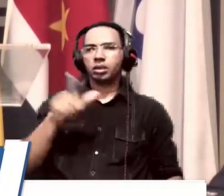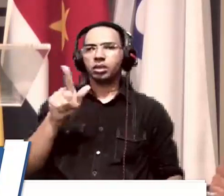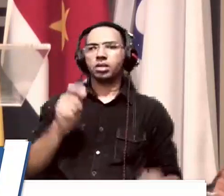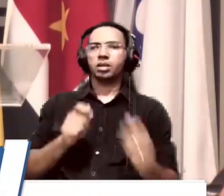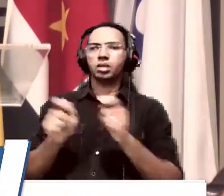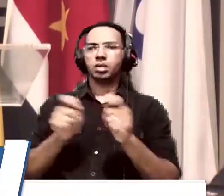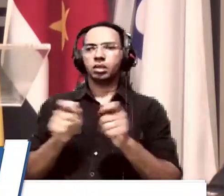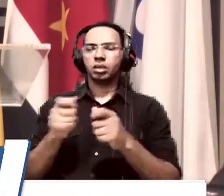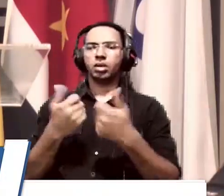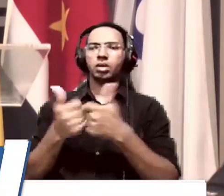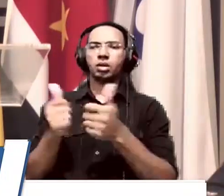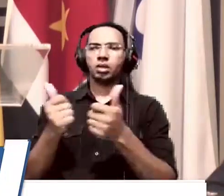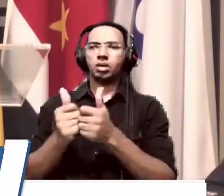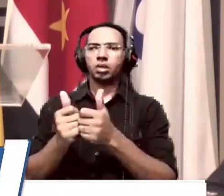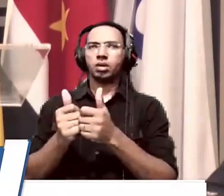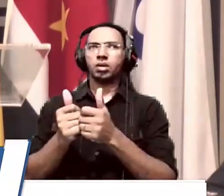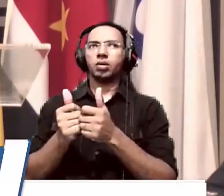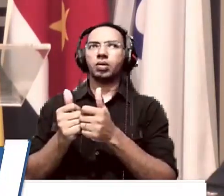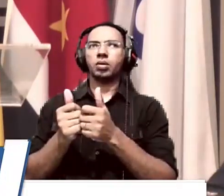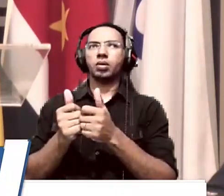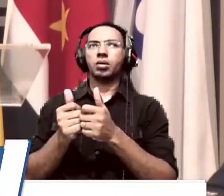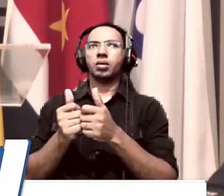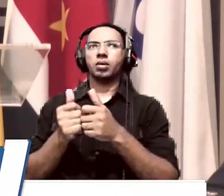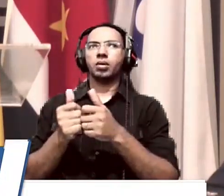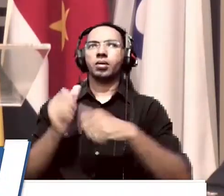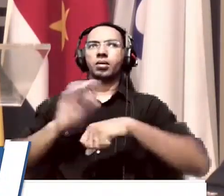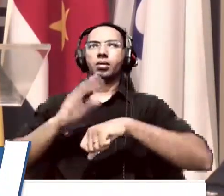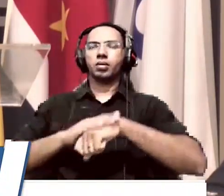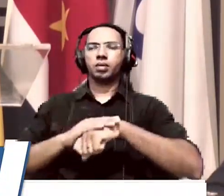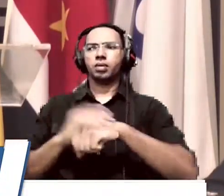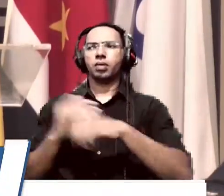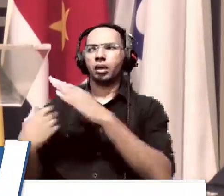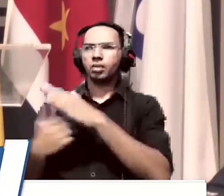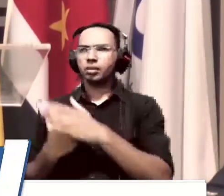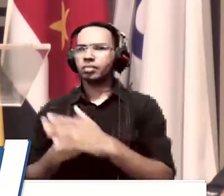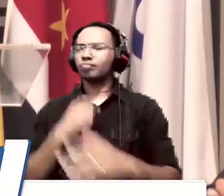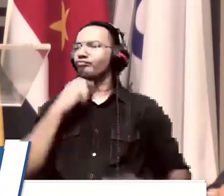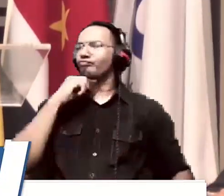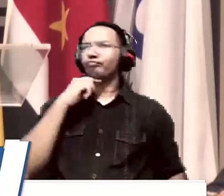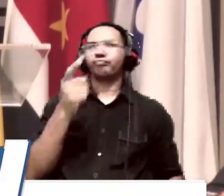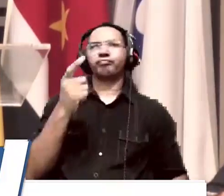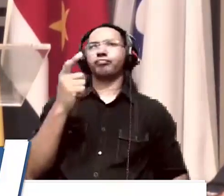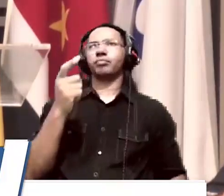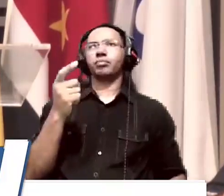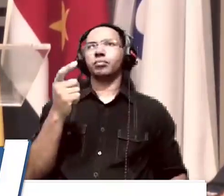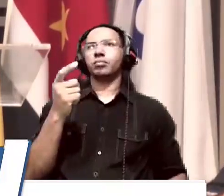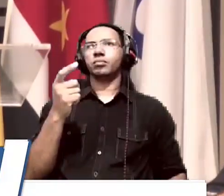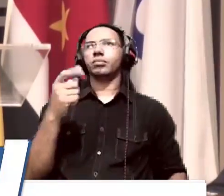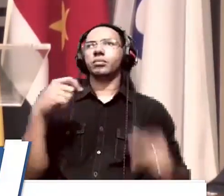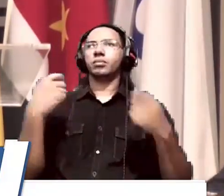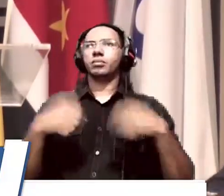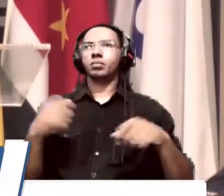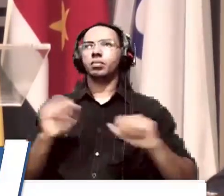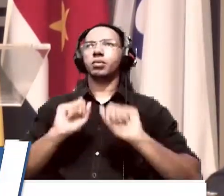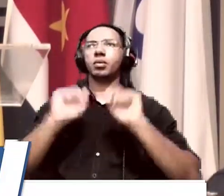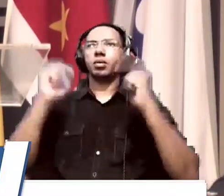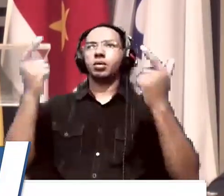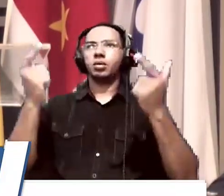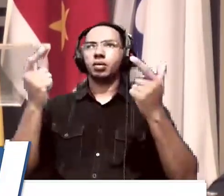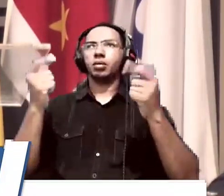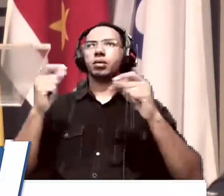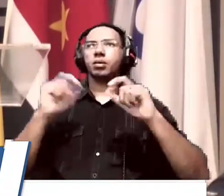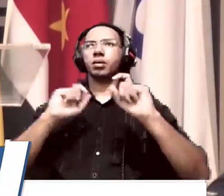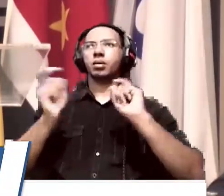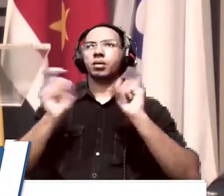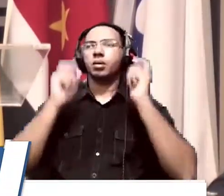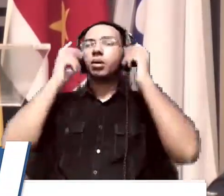transporte público. Elas conseguem cobrar São José? Não consegue, gente. Então, a gente precisa, é claro, fazer esse debate para